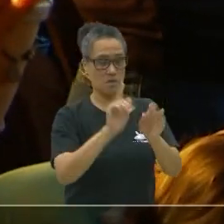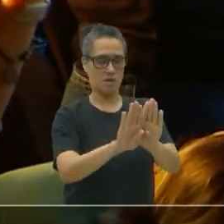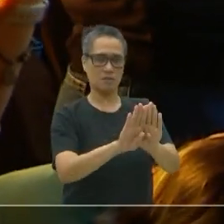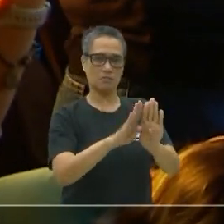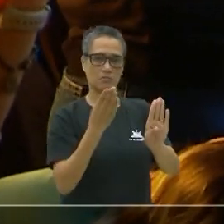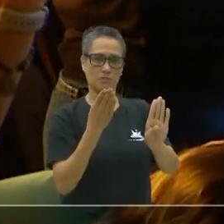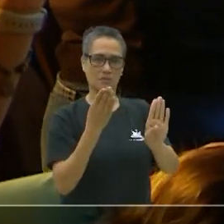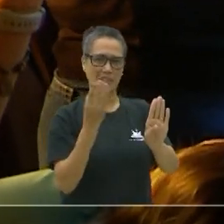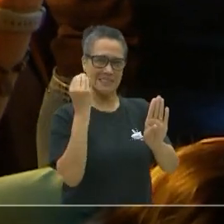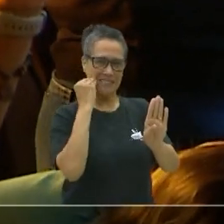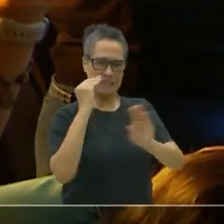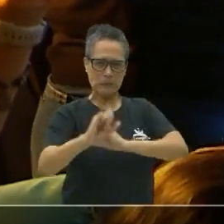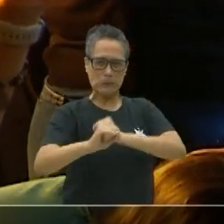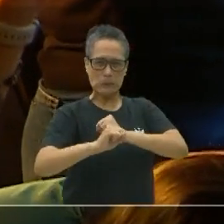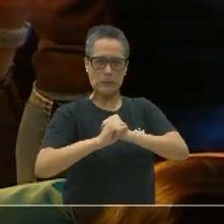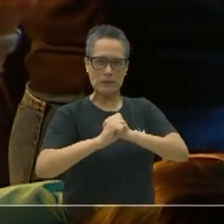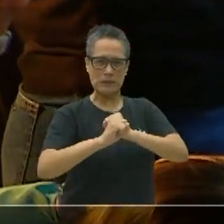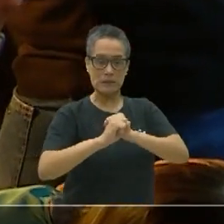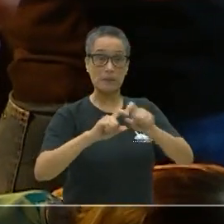olhos fixos em Jesus.